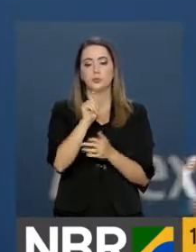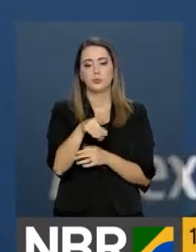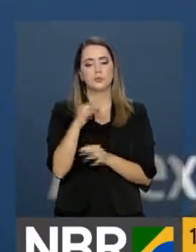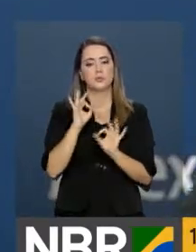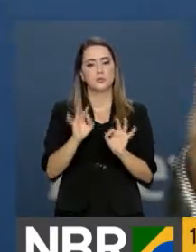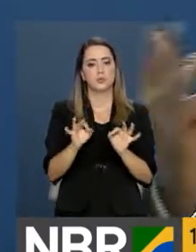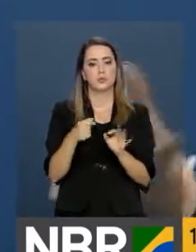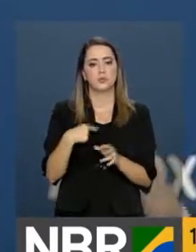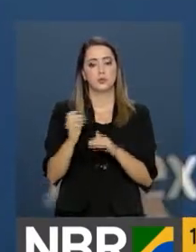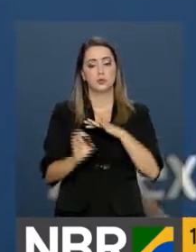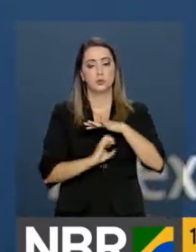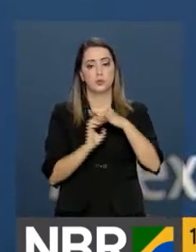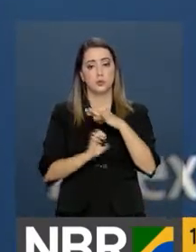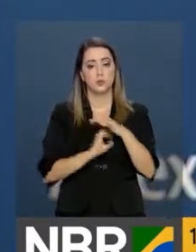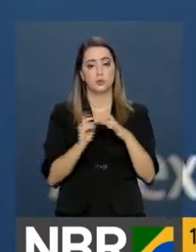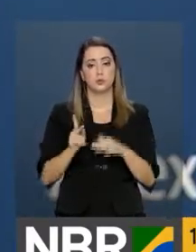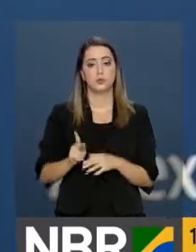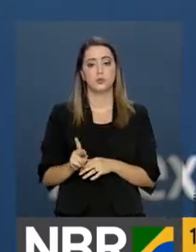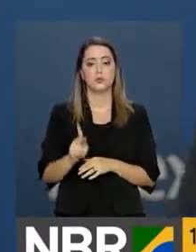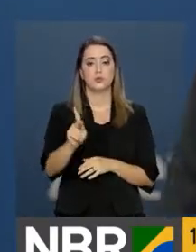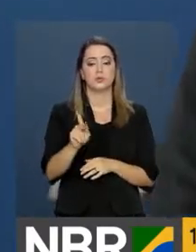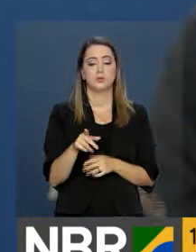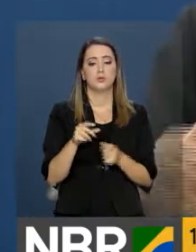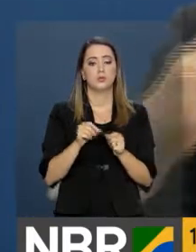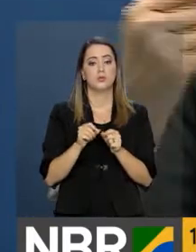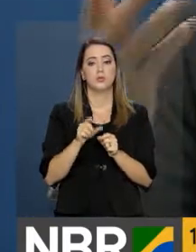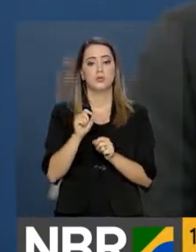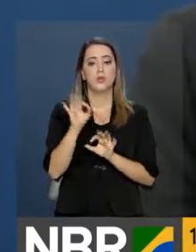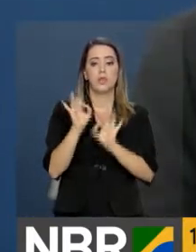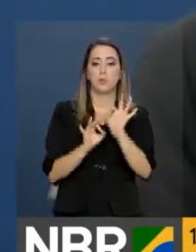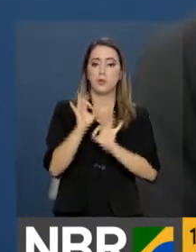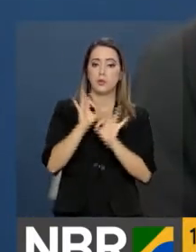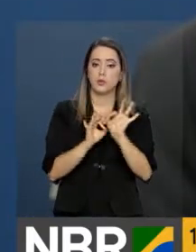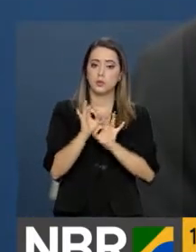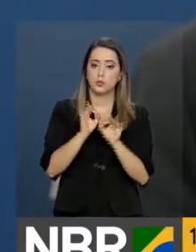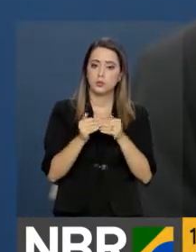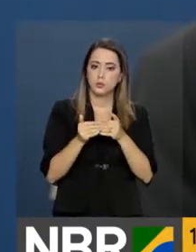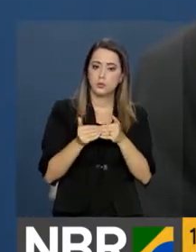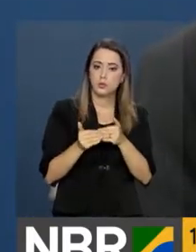claro que o empresário, como sempre, ele faz um planejamento a longo